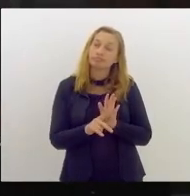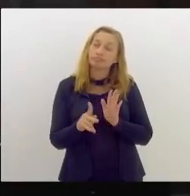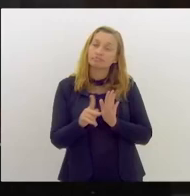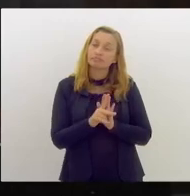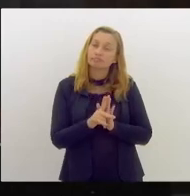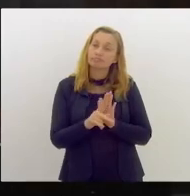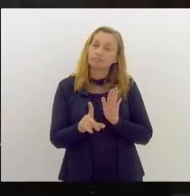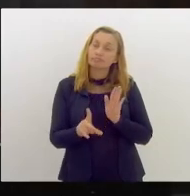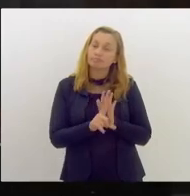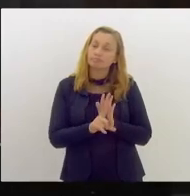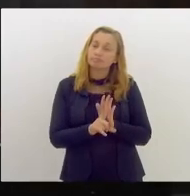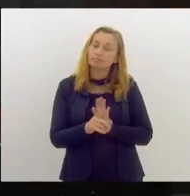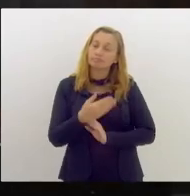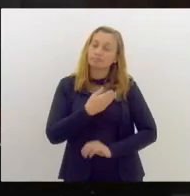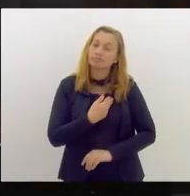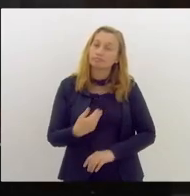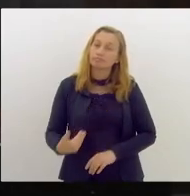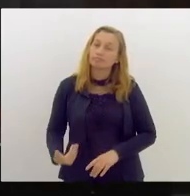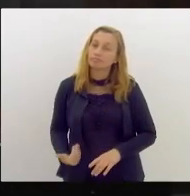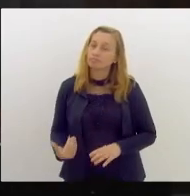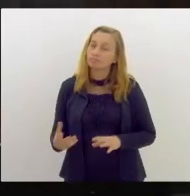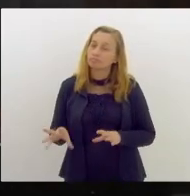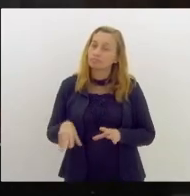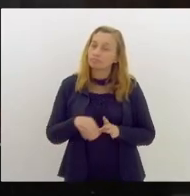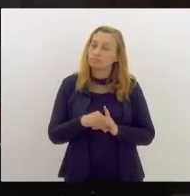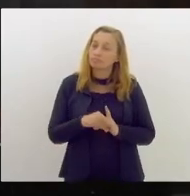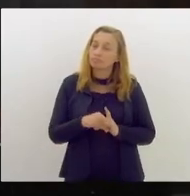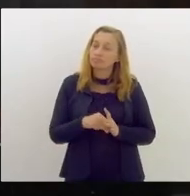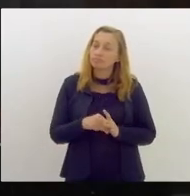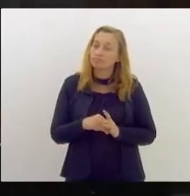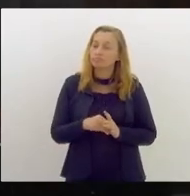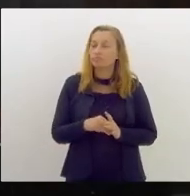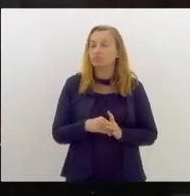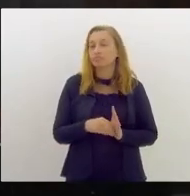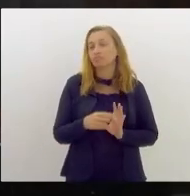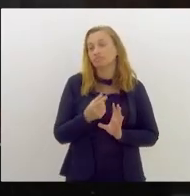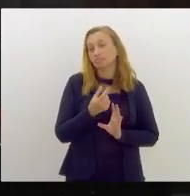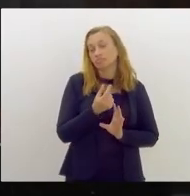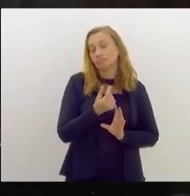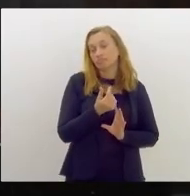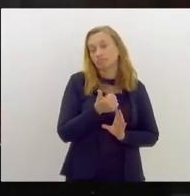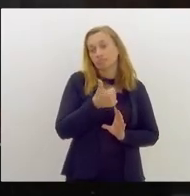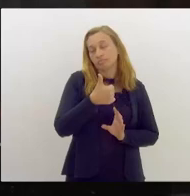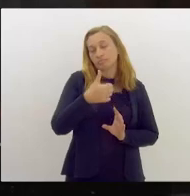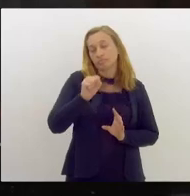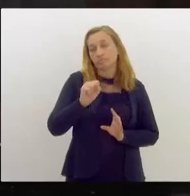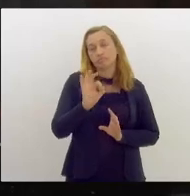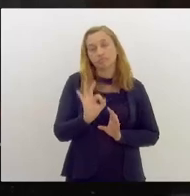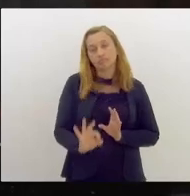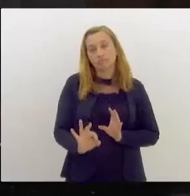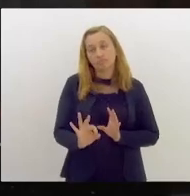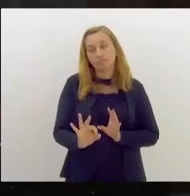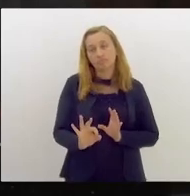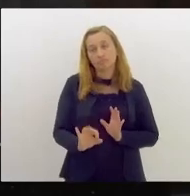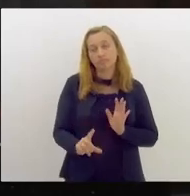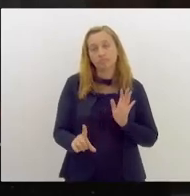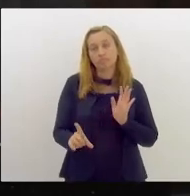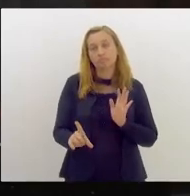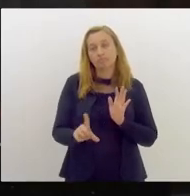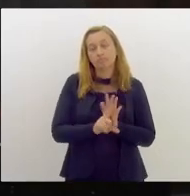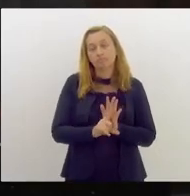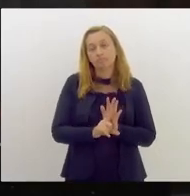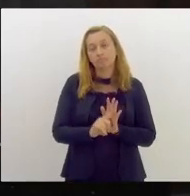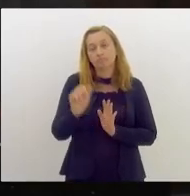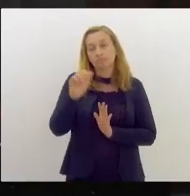do governador que introduz essa alíquota de 18% na lei geral